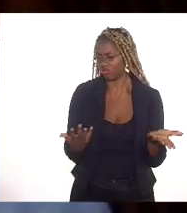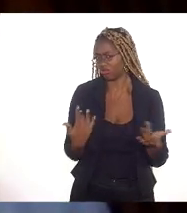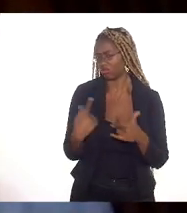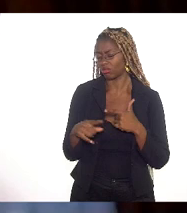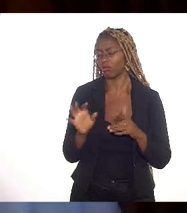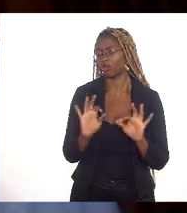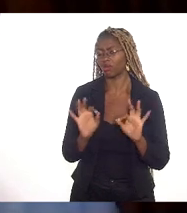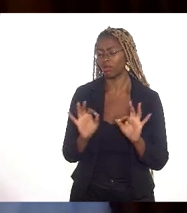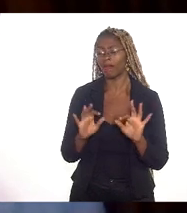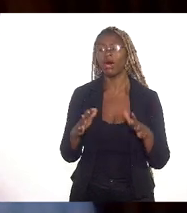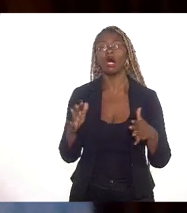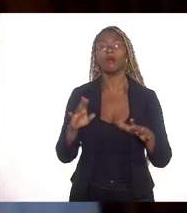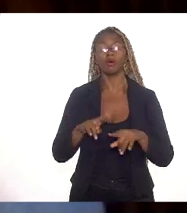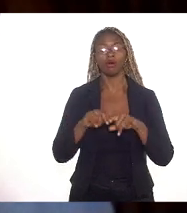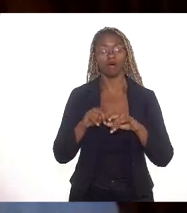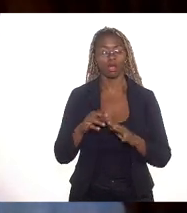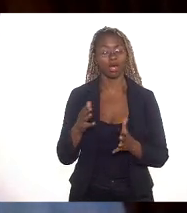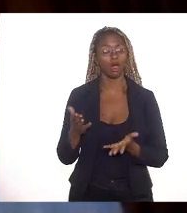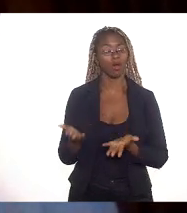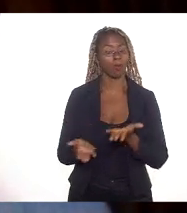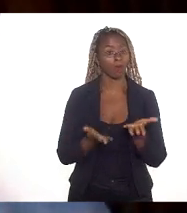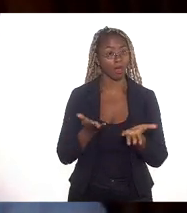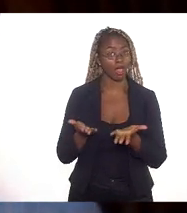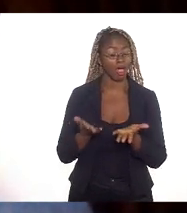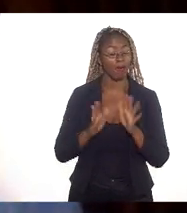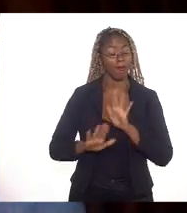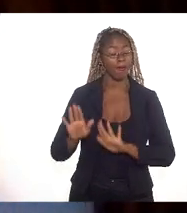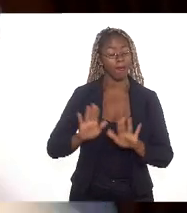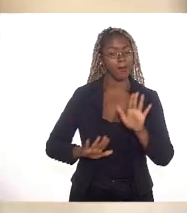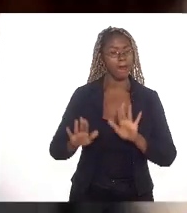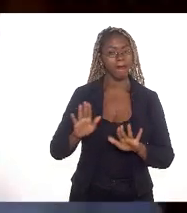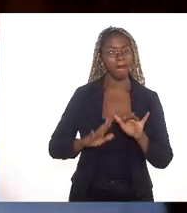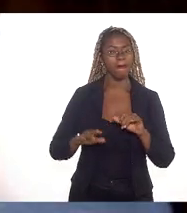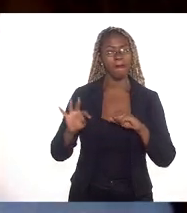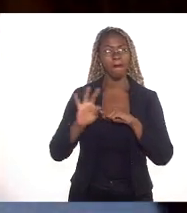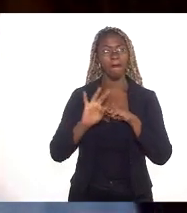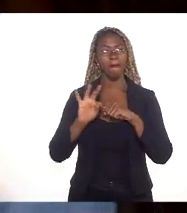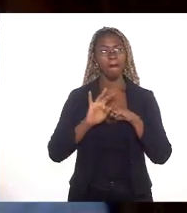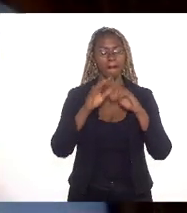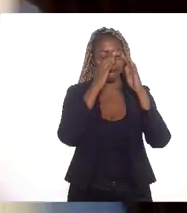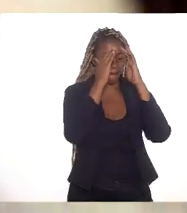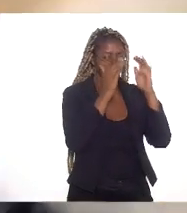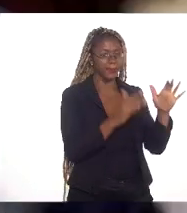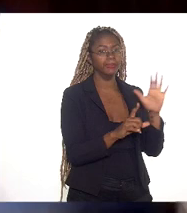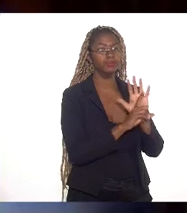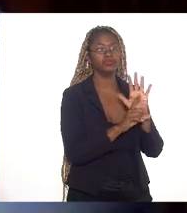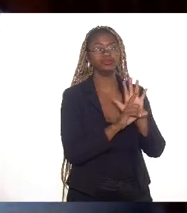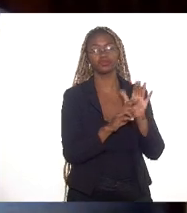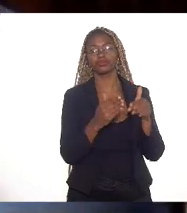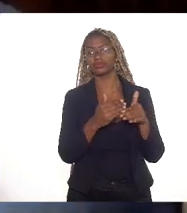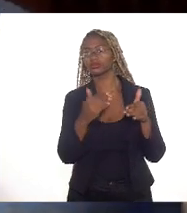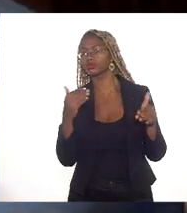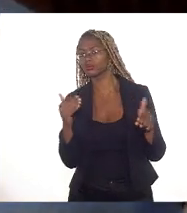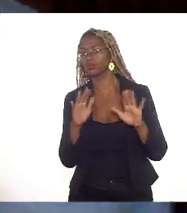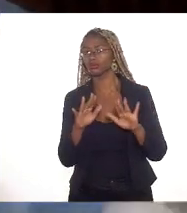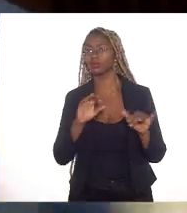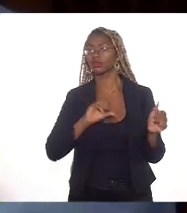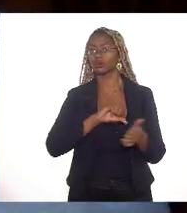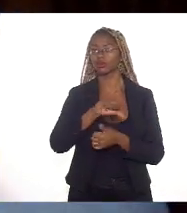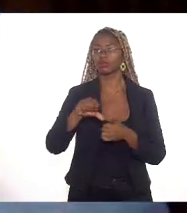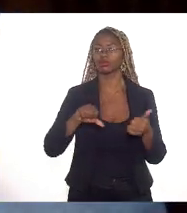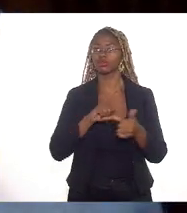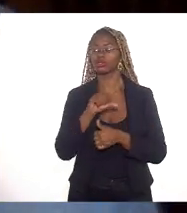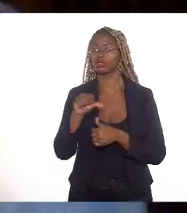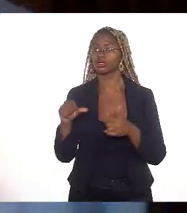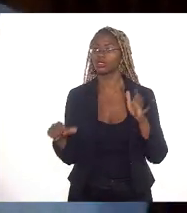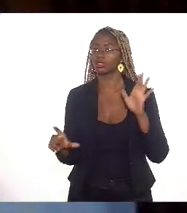Houve cuidado técnico da CCJ em respeitar a lei anterior. Nós estamos alterando a lei que já